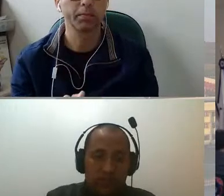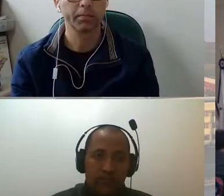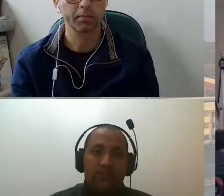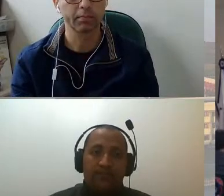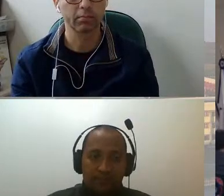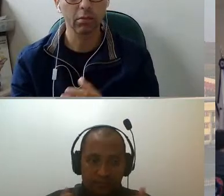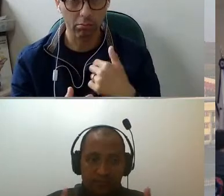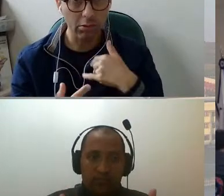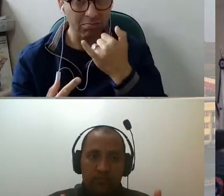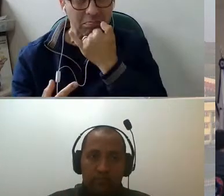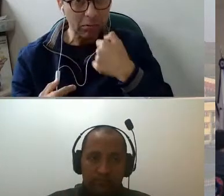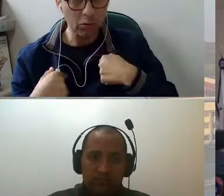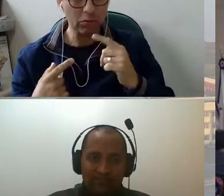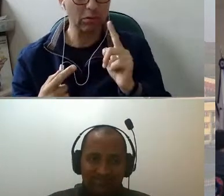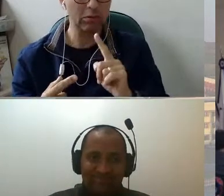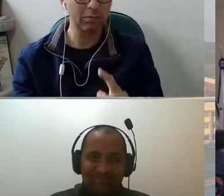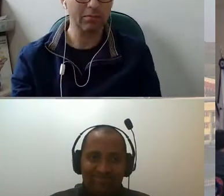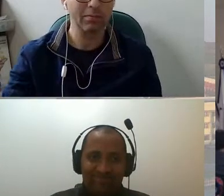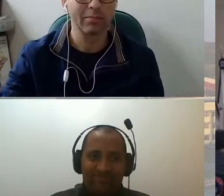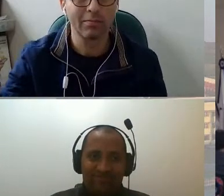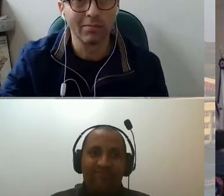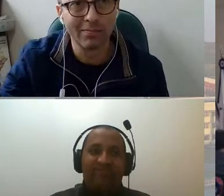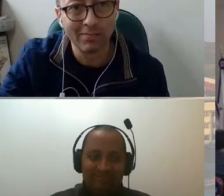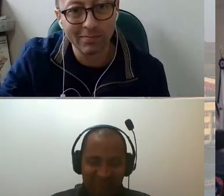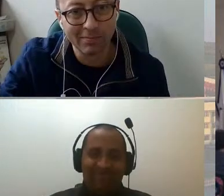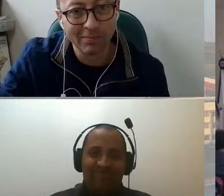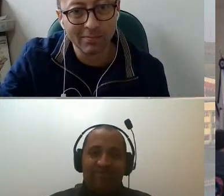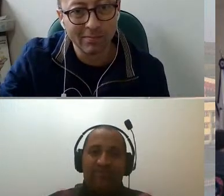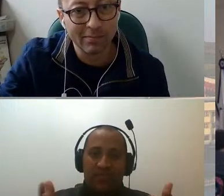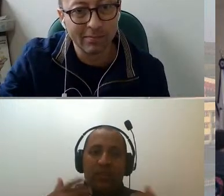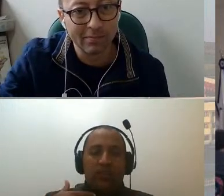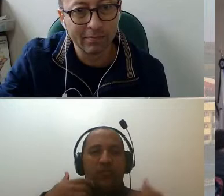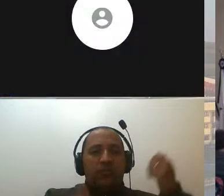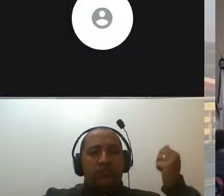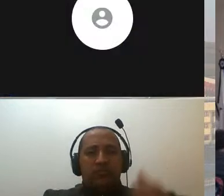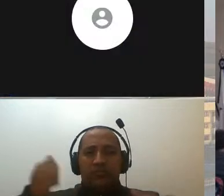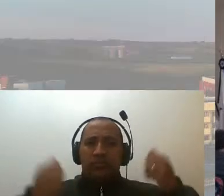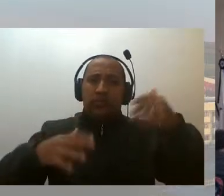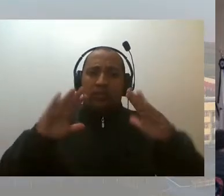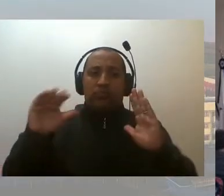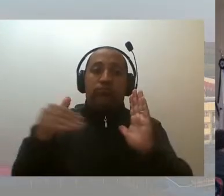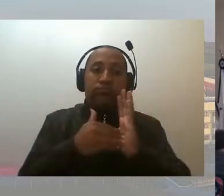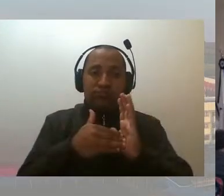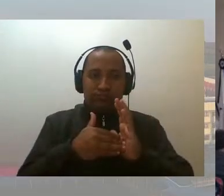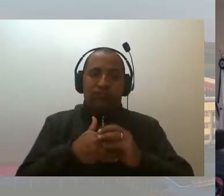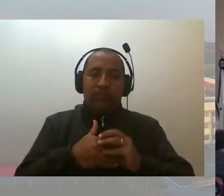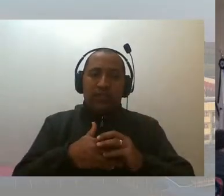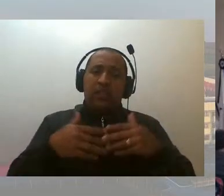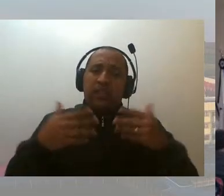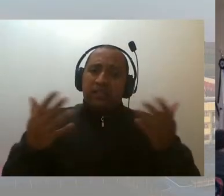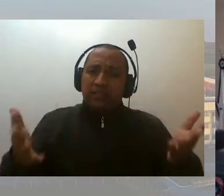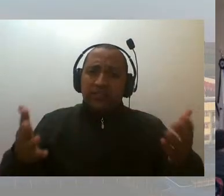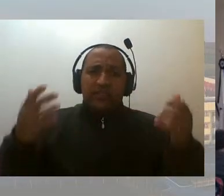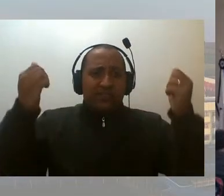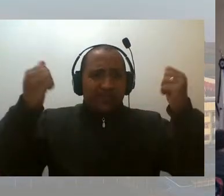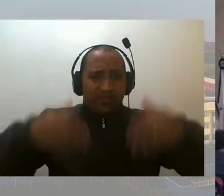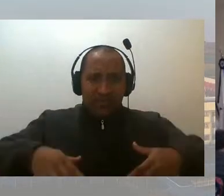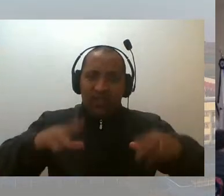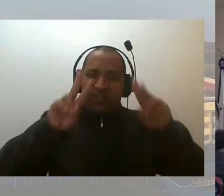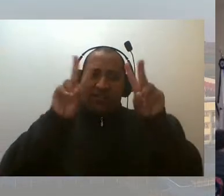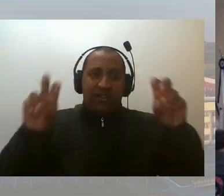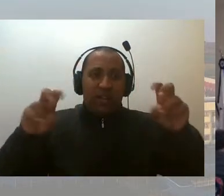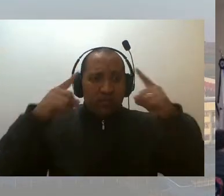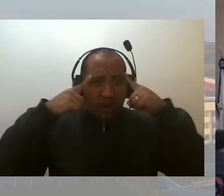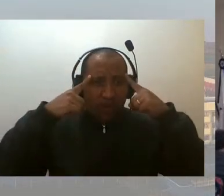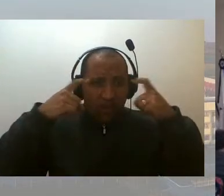mim não, né? Mas eu relatei toda a situação, né? Então, quando a gente fala em violência, né? Quando